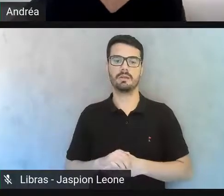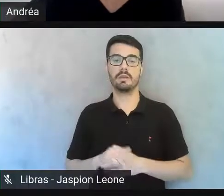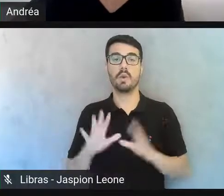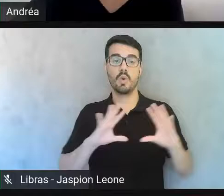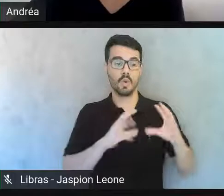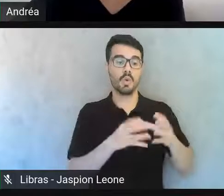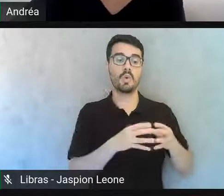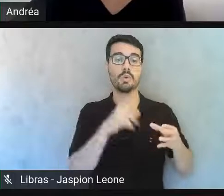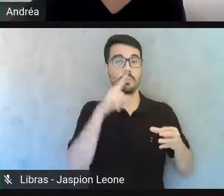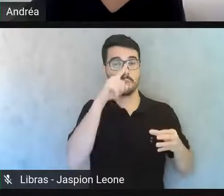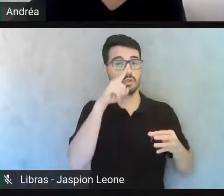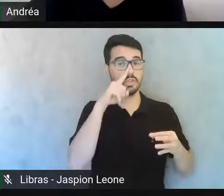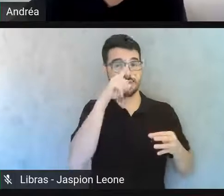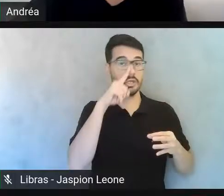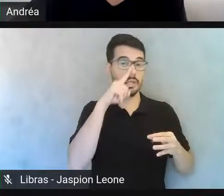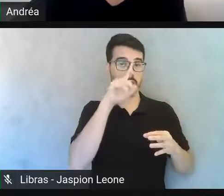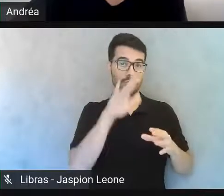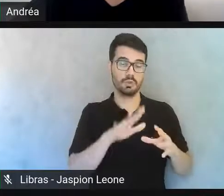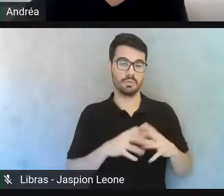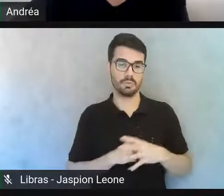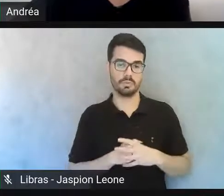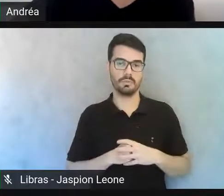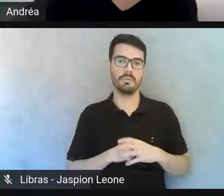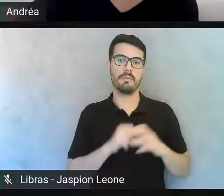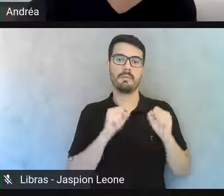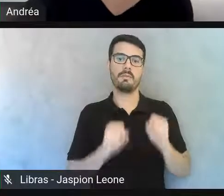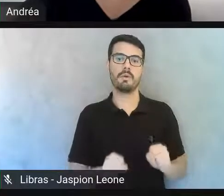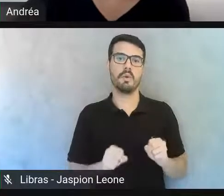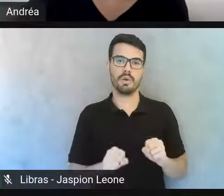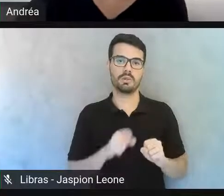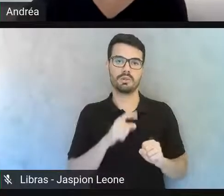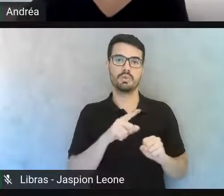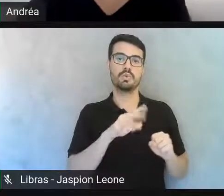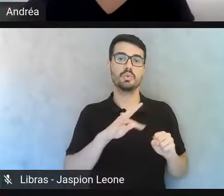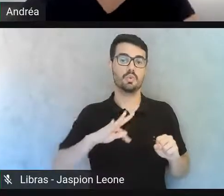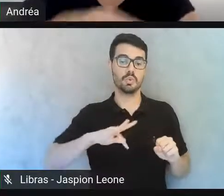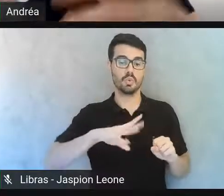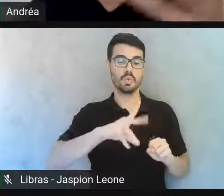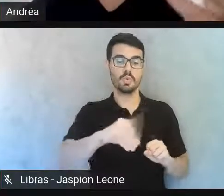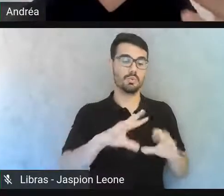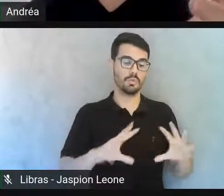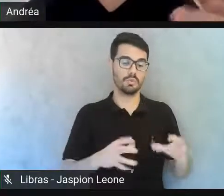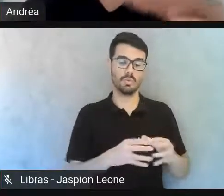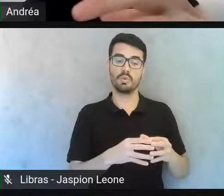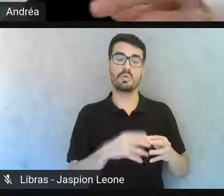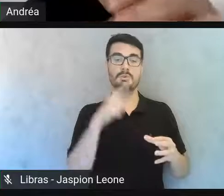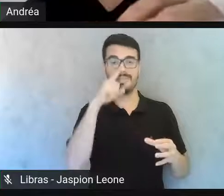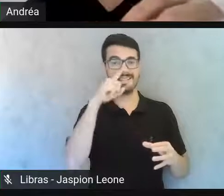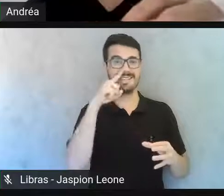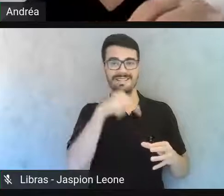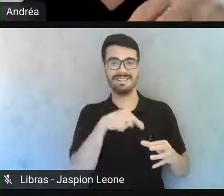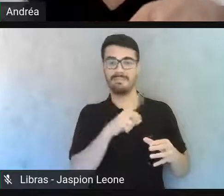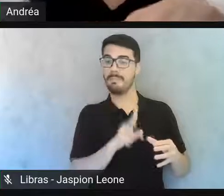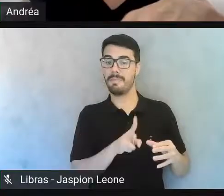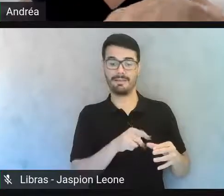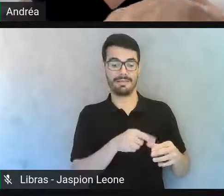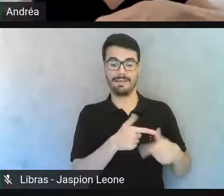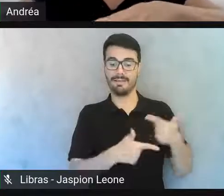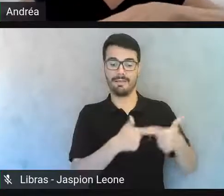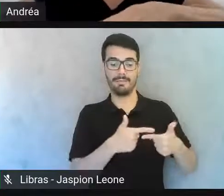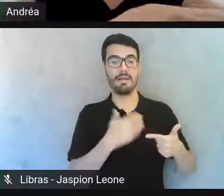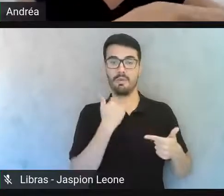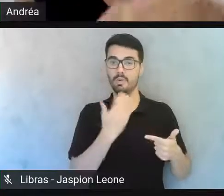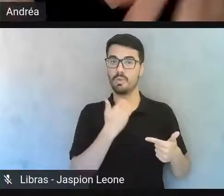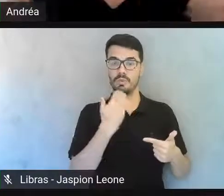risco exemplificativamente. Eu posso lá, se todo mundo é de grupo de risco, eu não tenho como manter aquele trabalho ali dentro. Eu vou fazer o